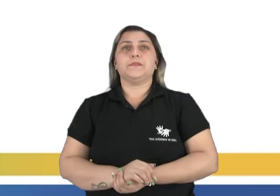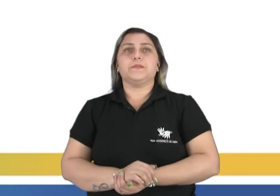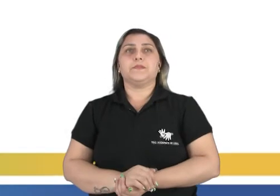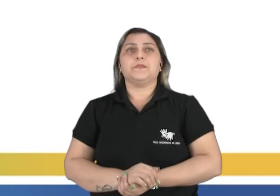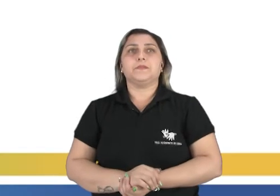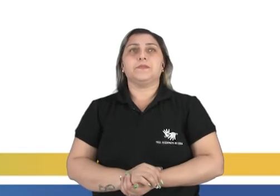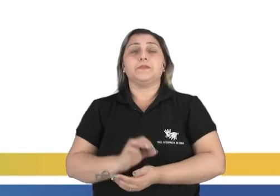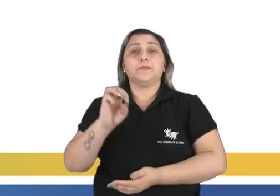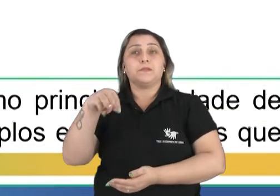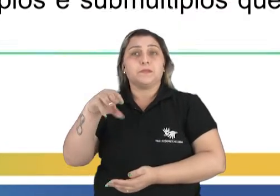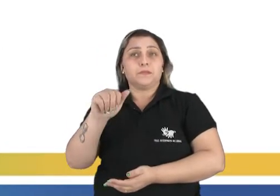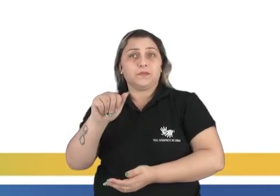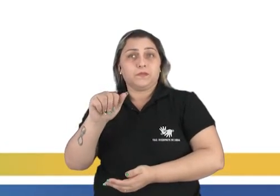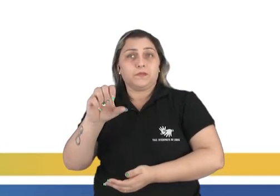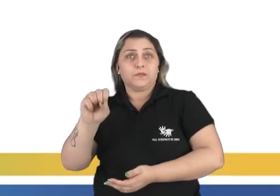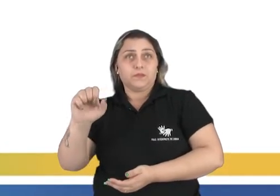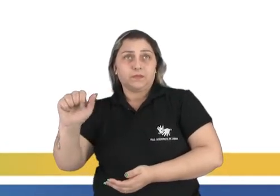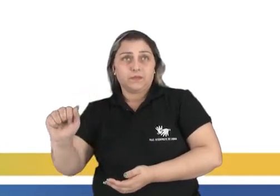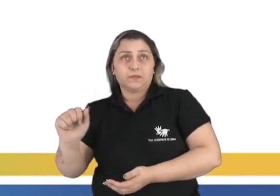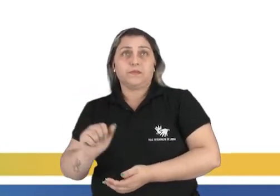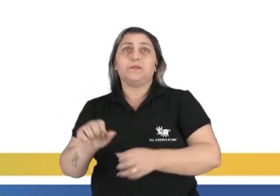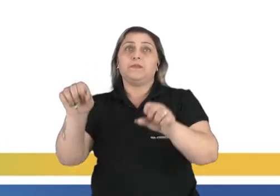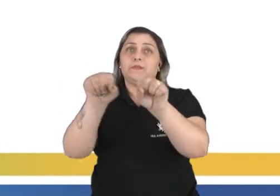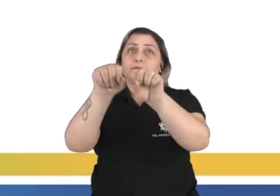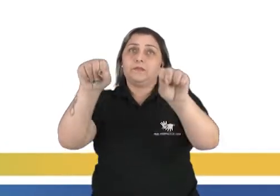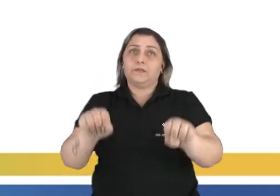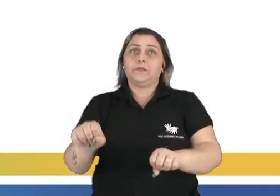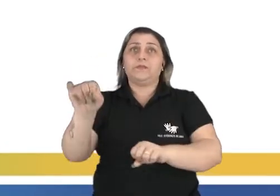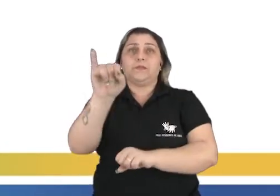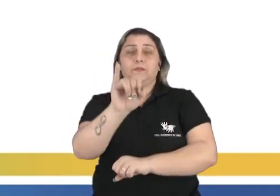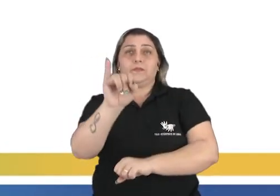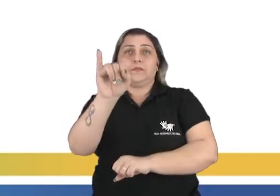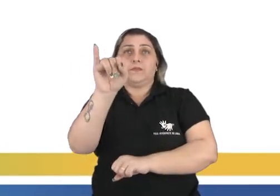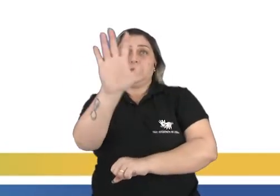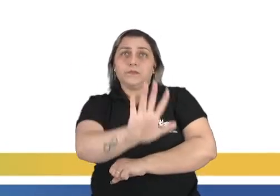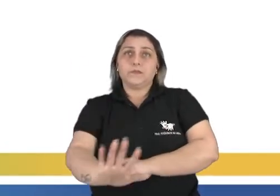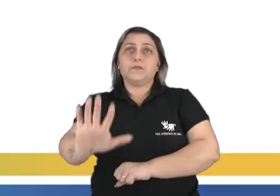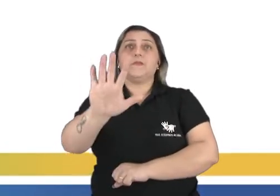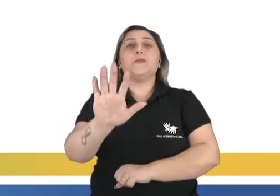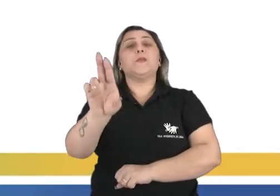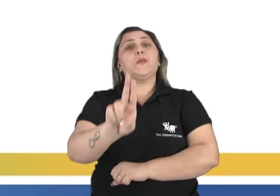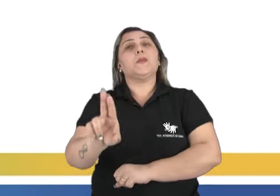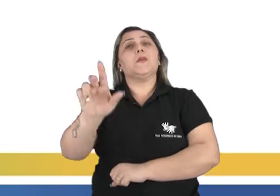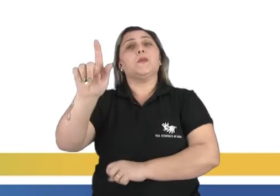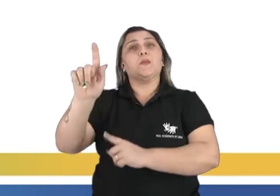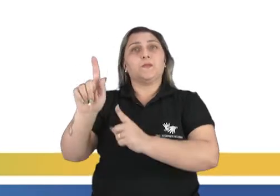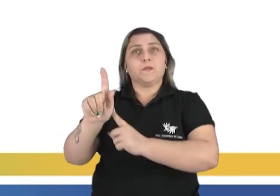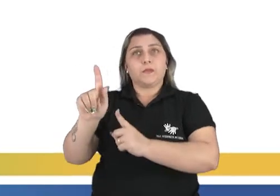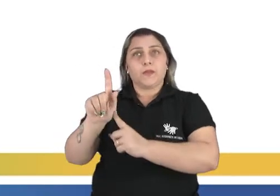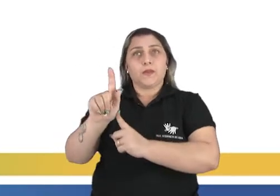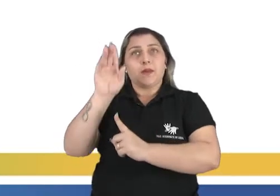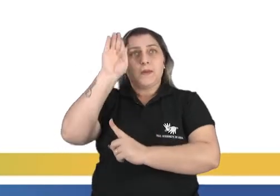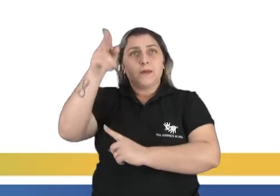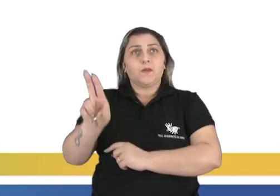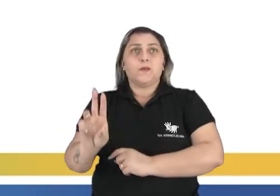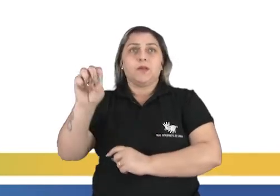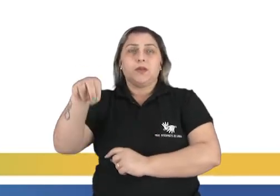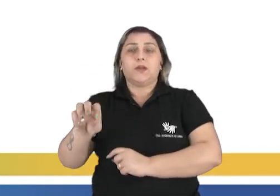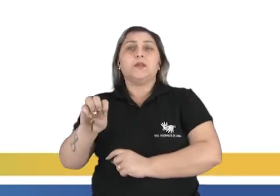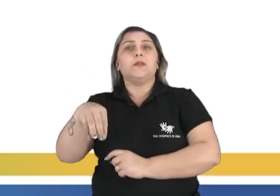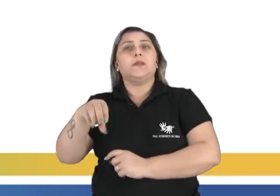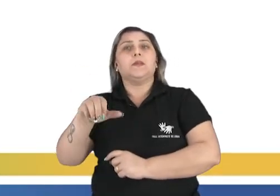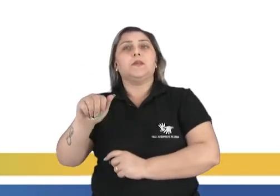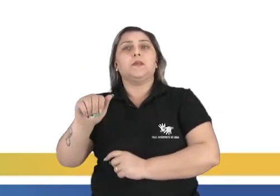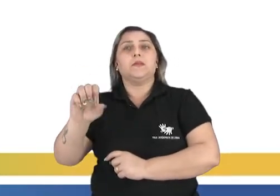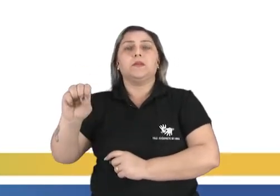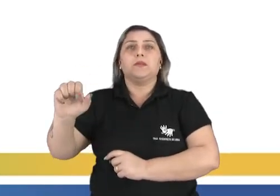Então, adiante, né, falando ainda sobre massa, né, pelo sistema internacional utilizamos o grama como a principal